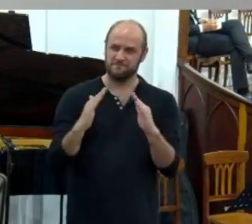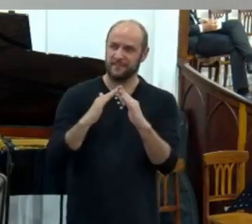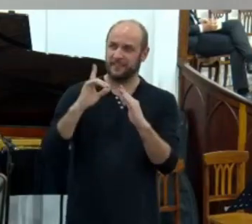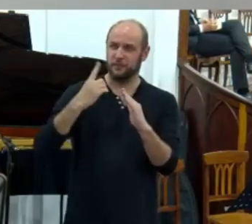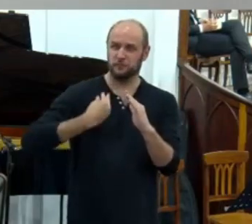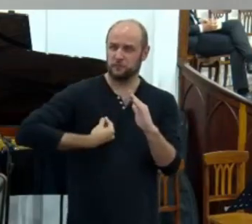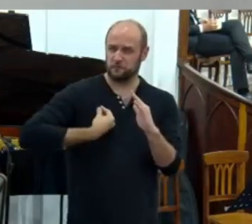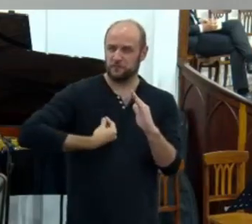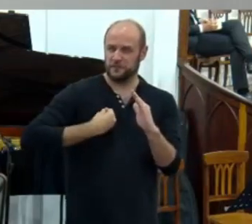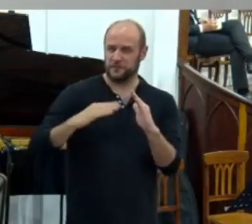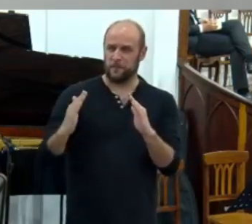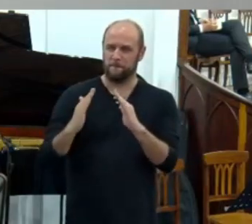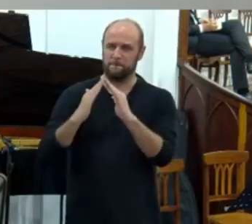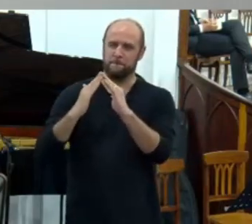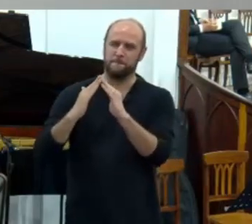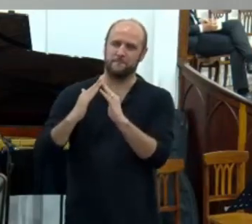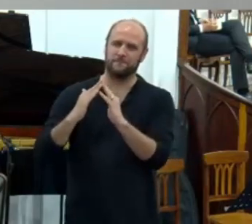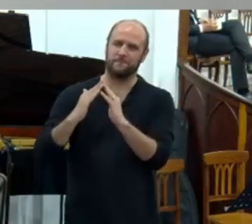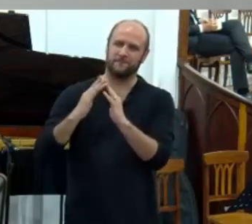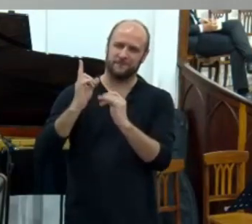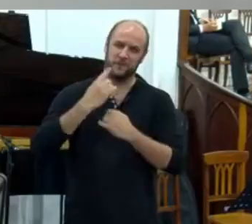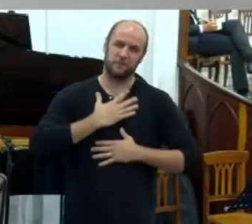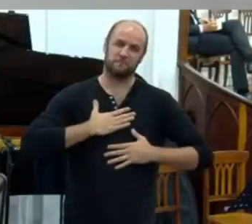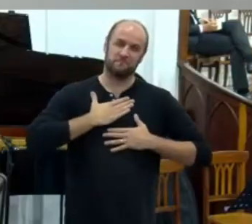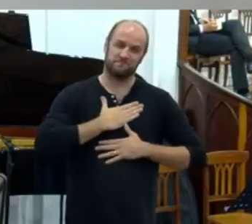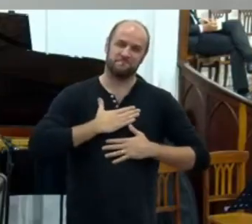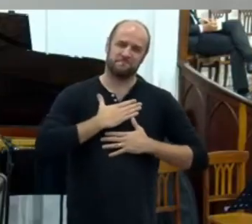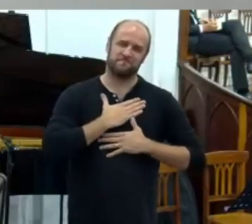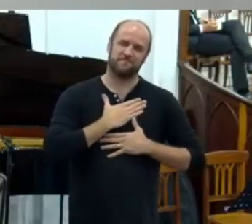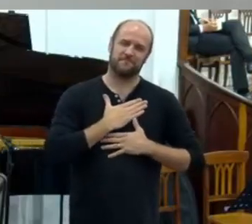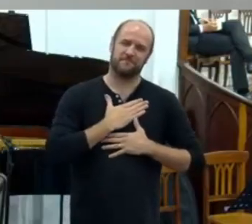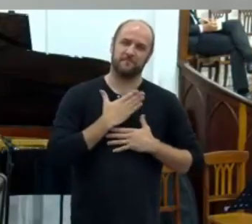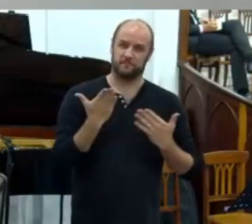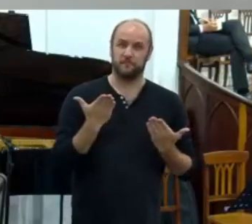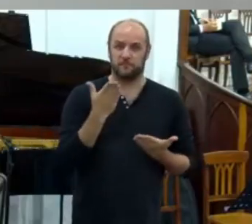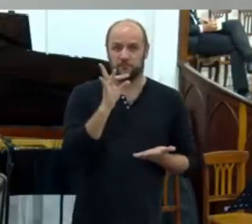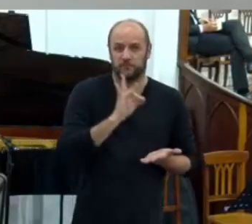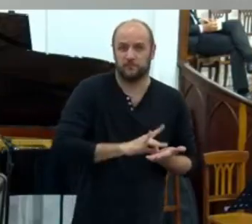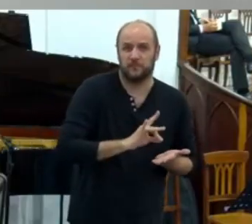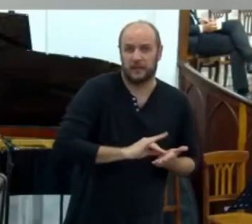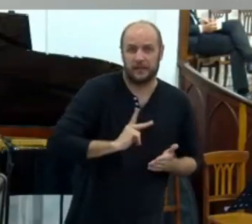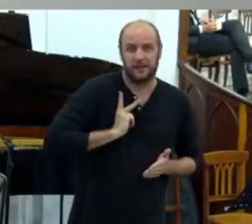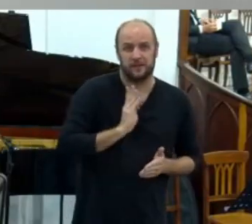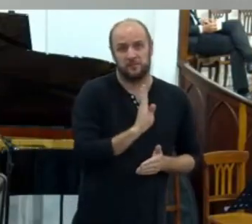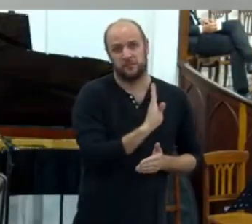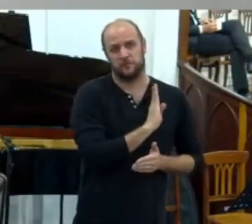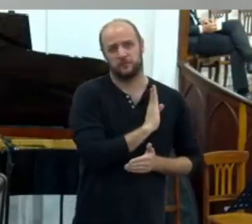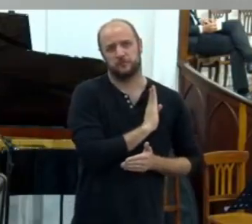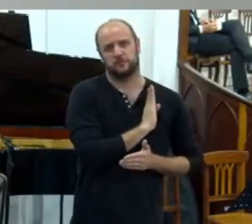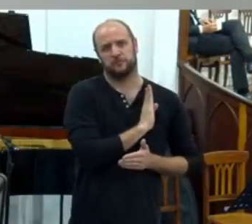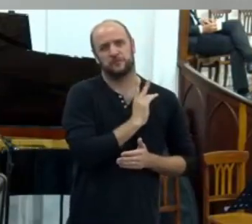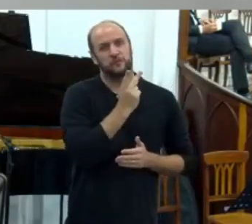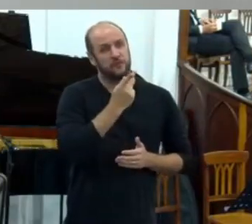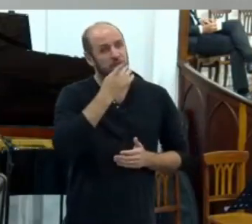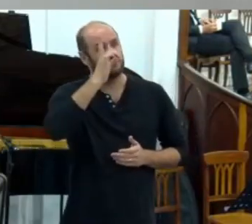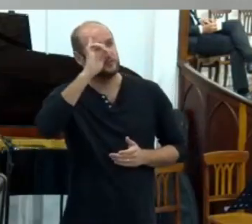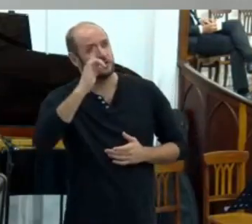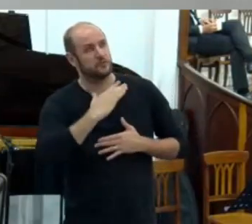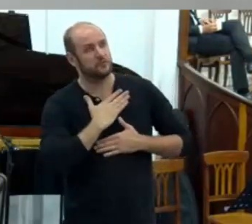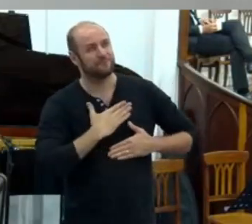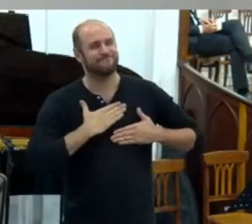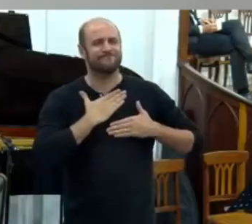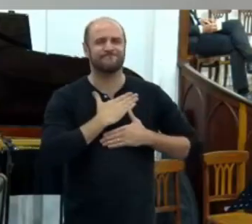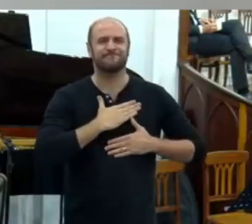tem prazer. E referindo-se, o autor dos Hebreus, ao descanso de Deus, ele